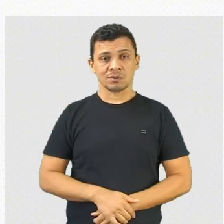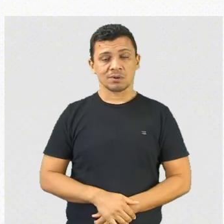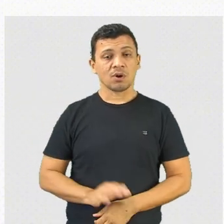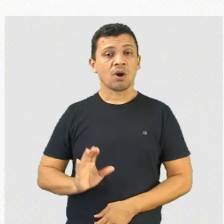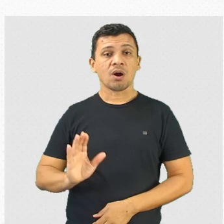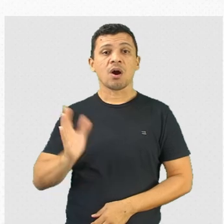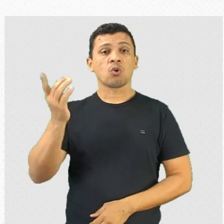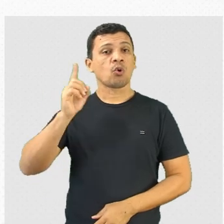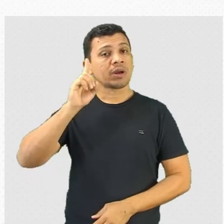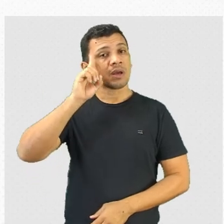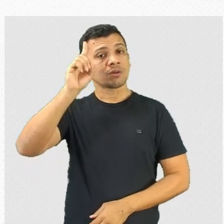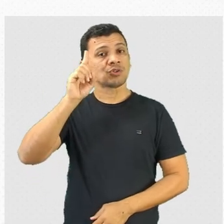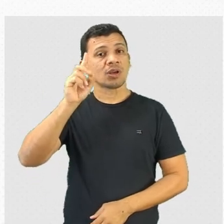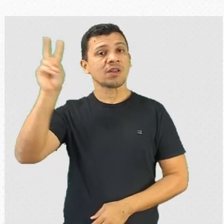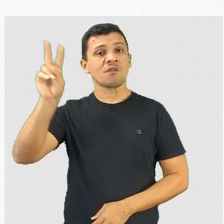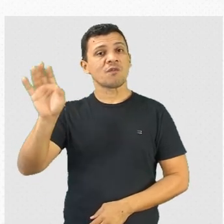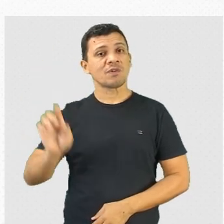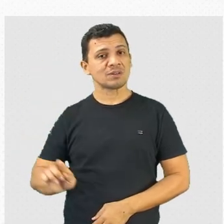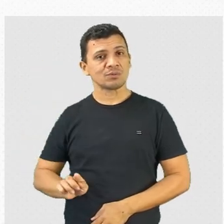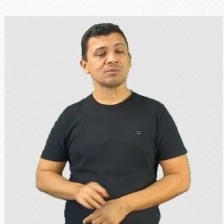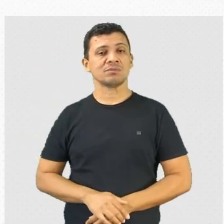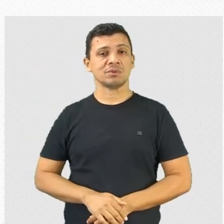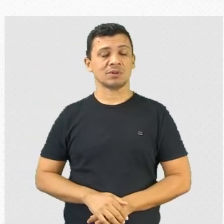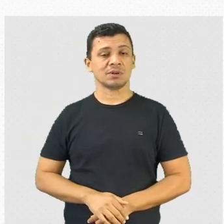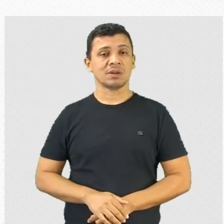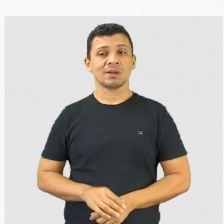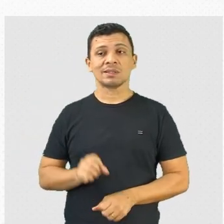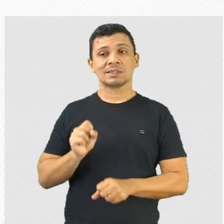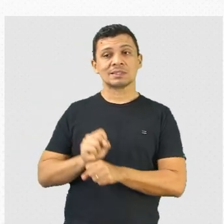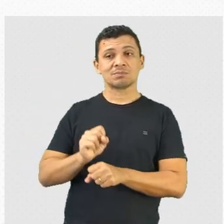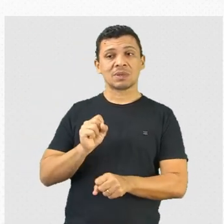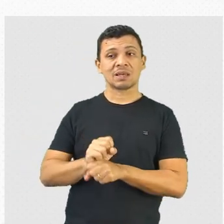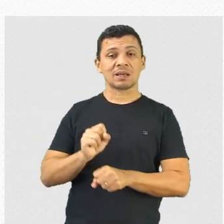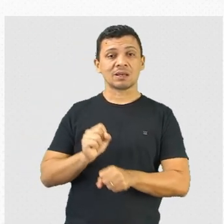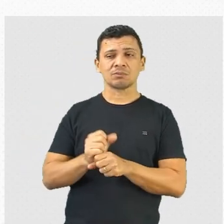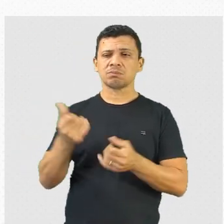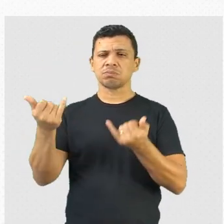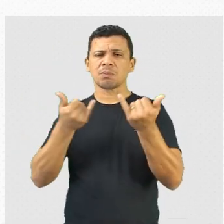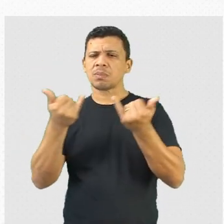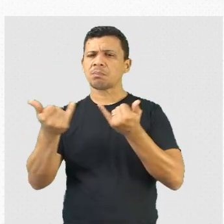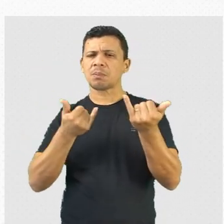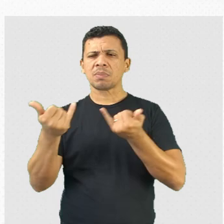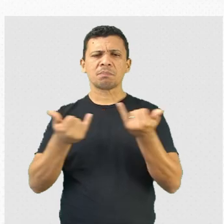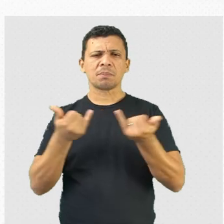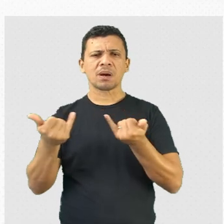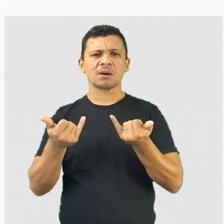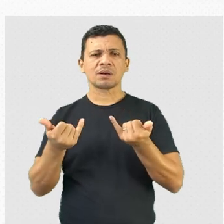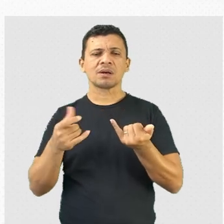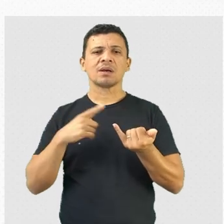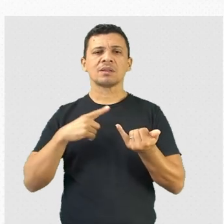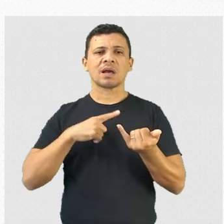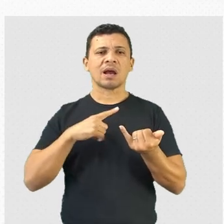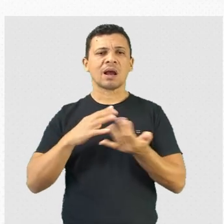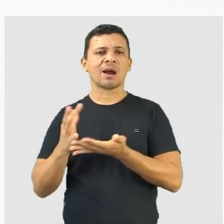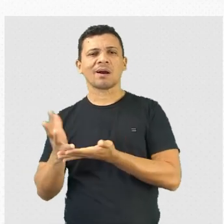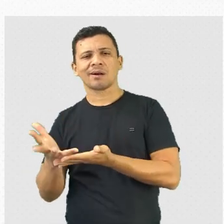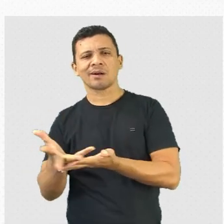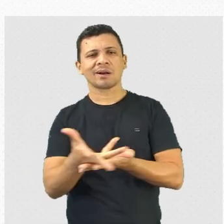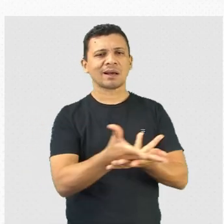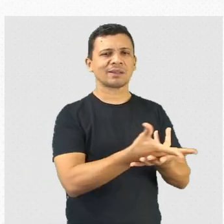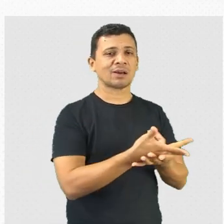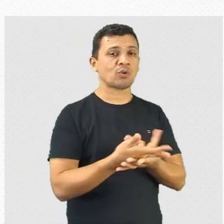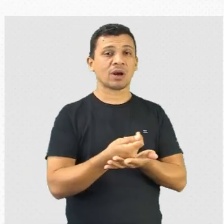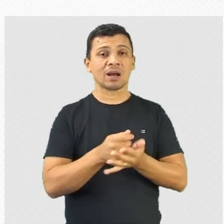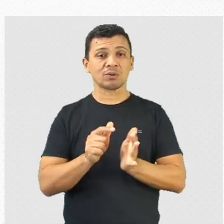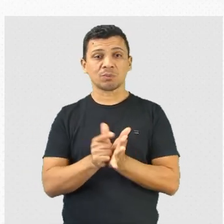ficava naquela ansiedade para esperar quais eram as notícias que foram catalogadas pelo